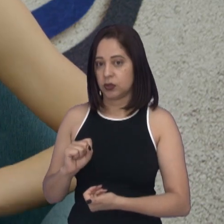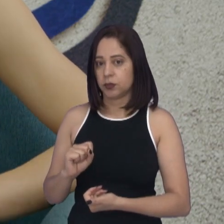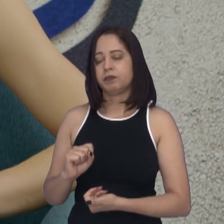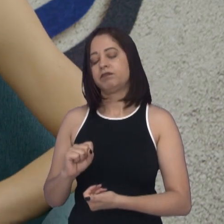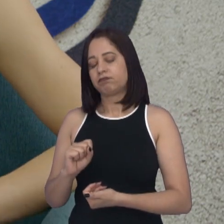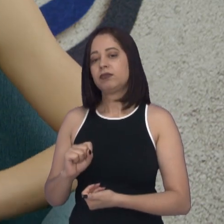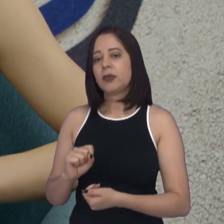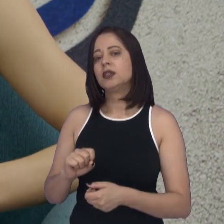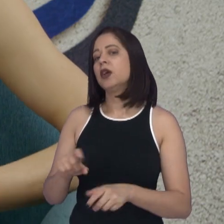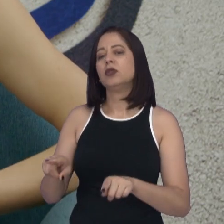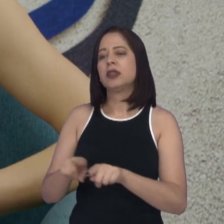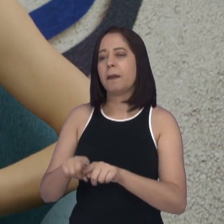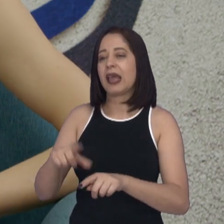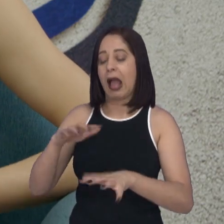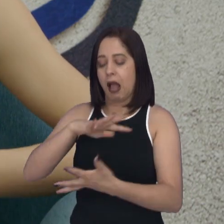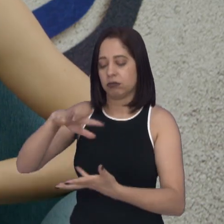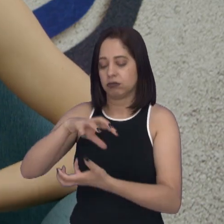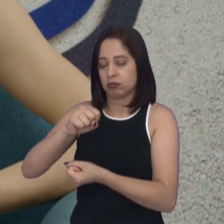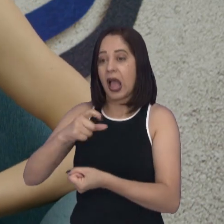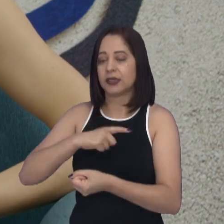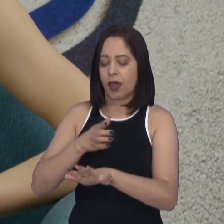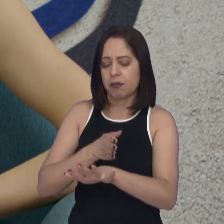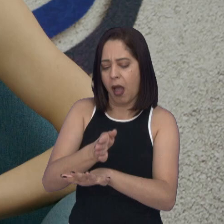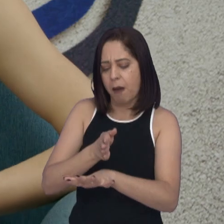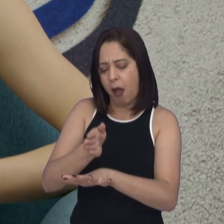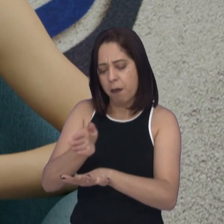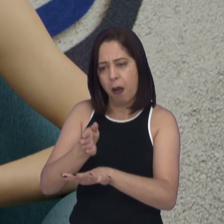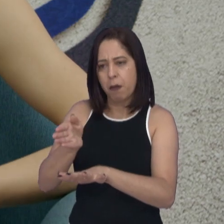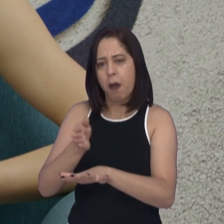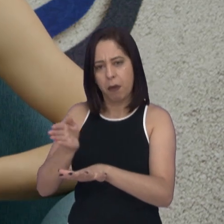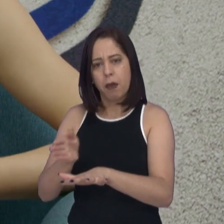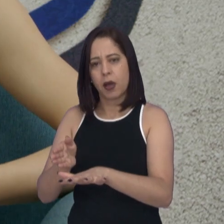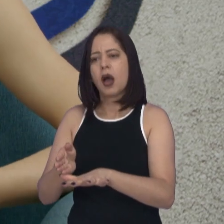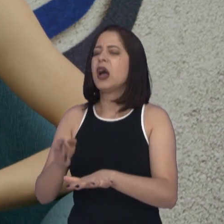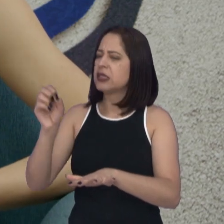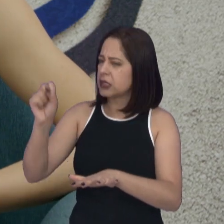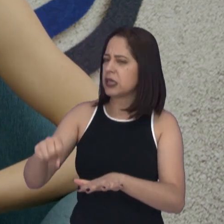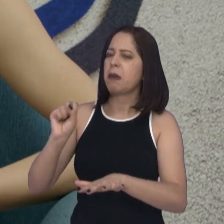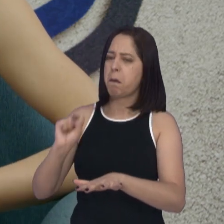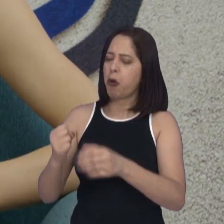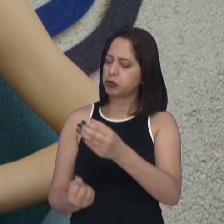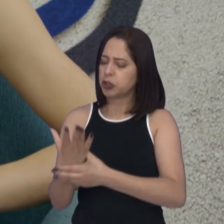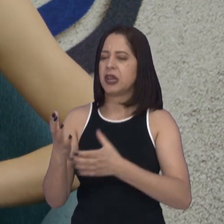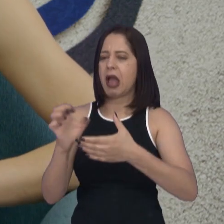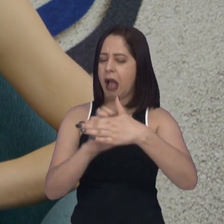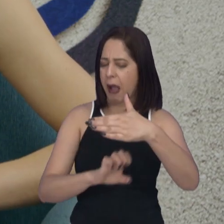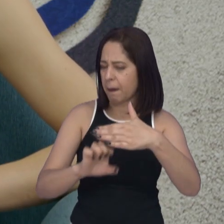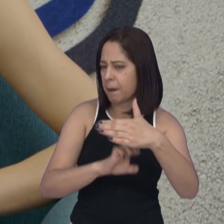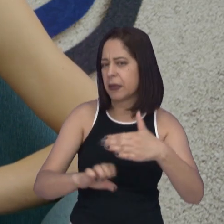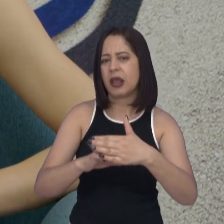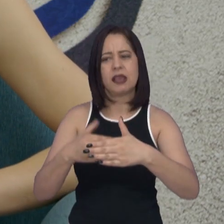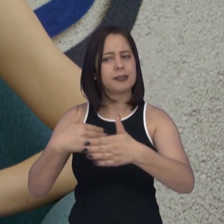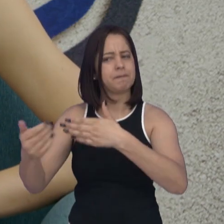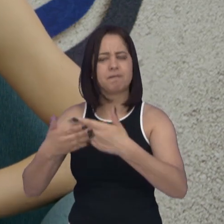como eu comentei, existem muitos nichos, né? São muitos universos. Então, dá para empreender, dá para trabalhar dentro de qualquer um dos